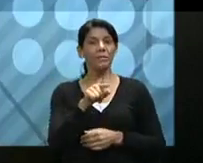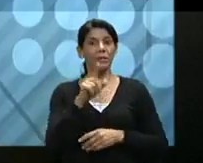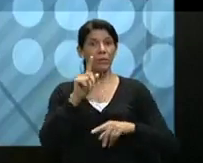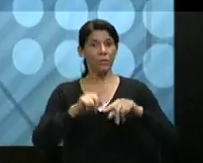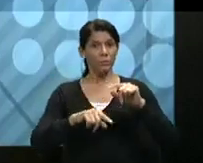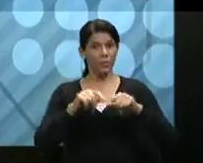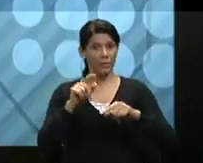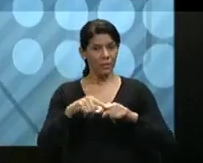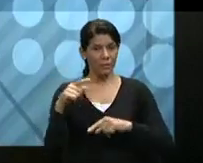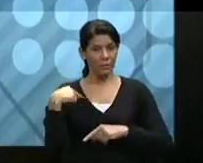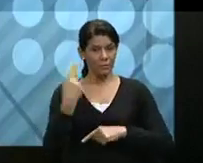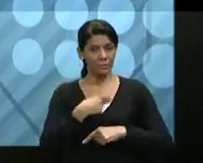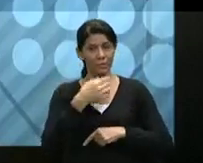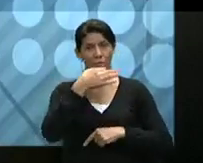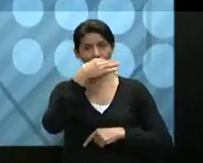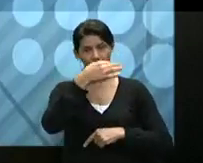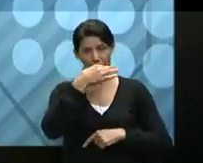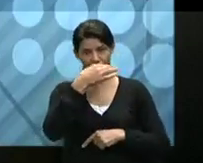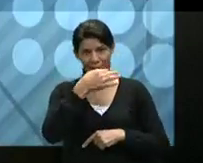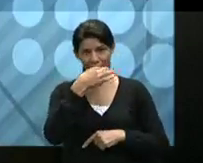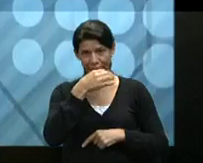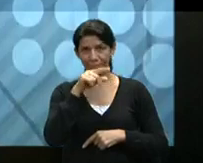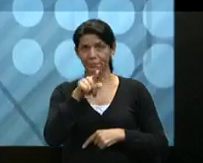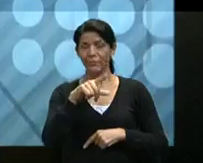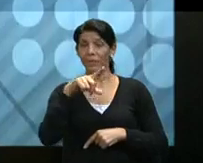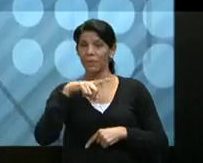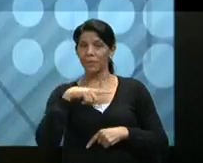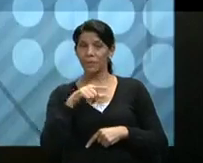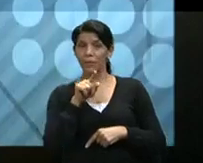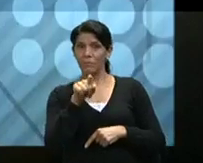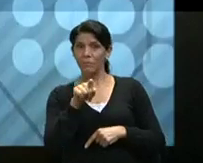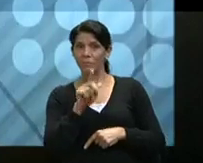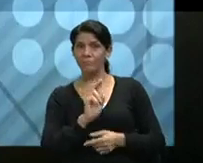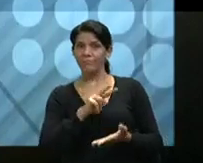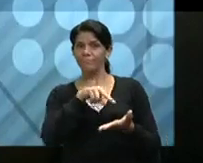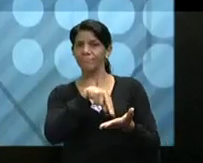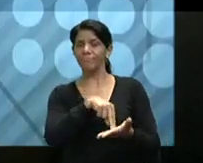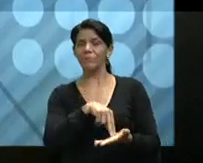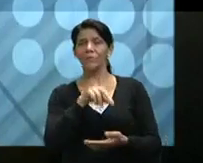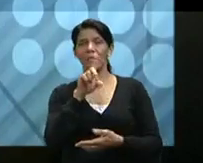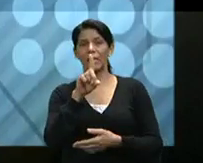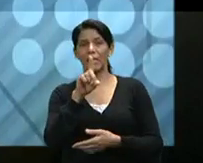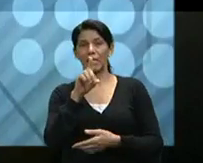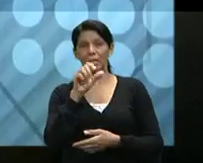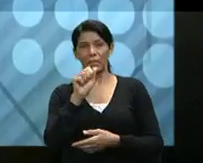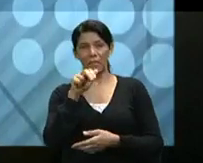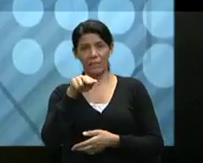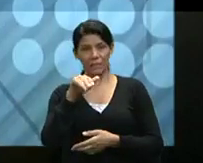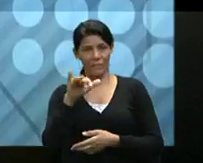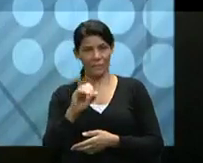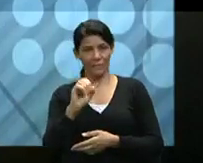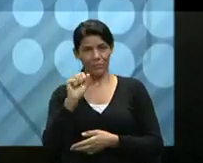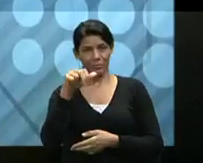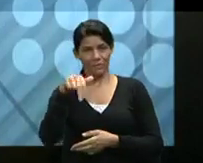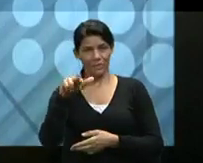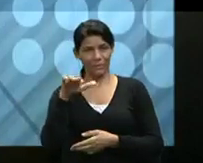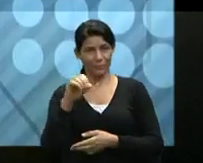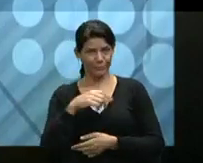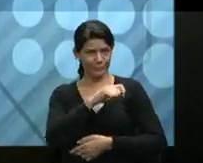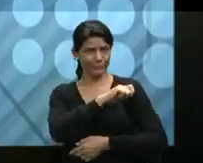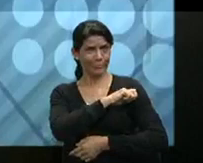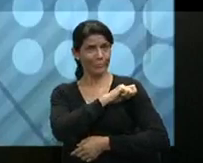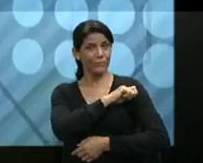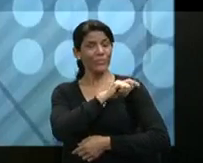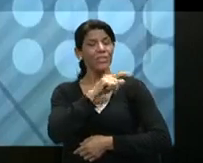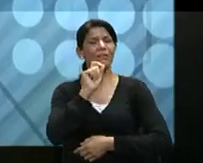material para a gente poder comentar sobre isso, né? Então eu trouxe aqui para vocês a contribuição do Danilo Sandro Goulart, onde